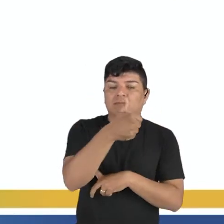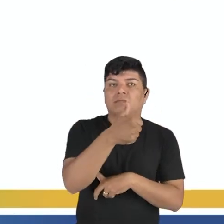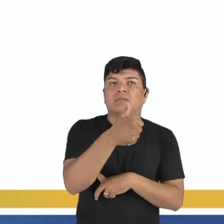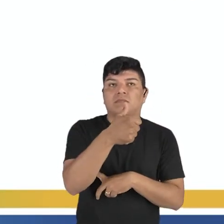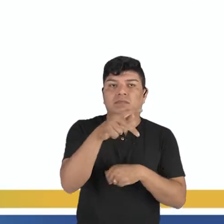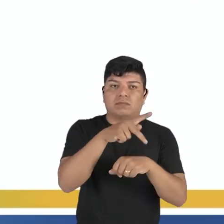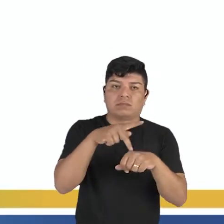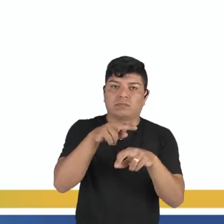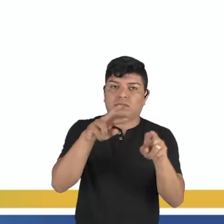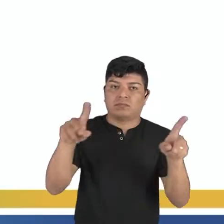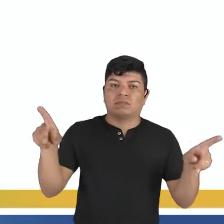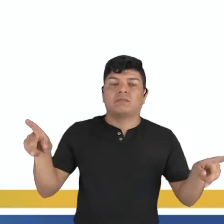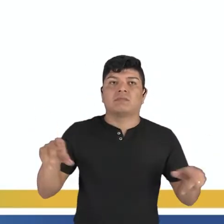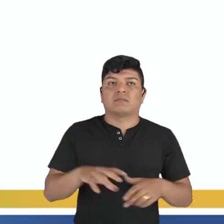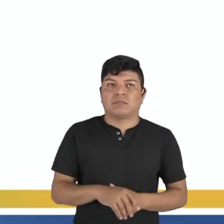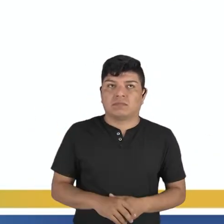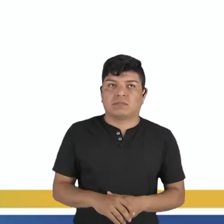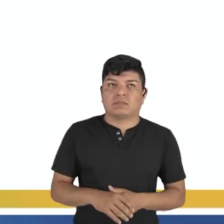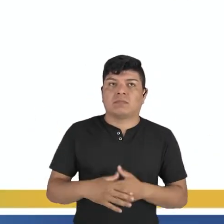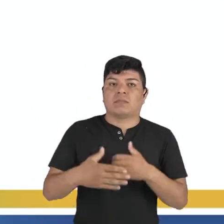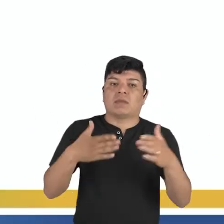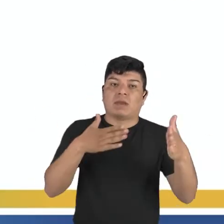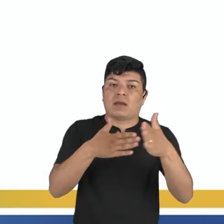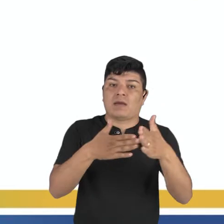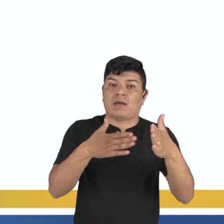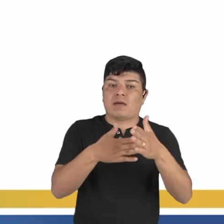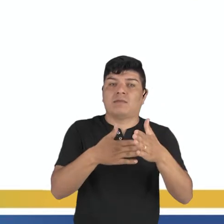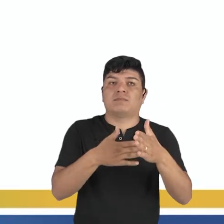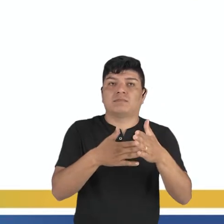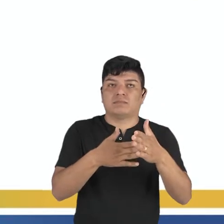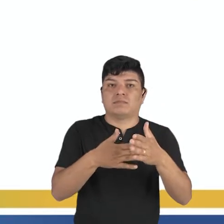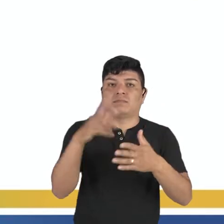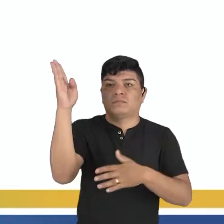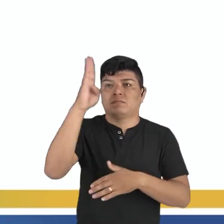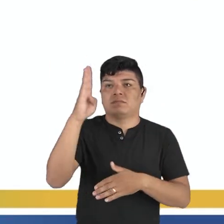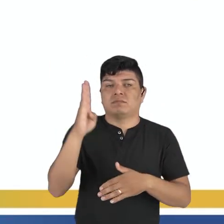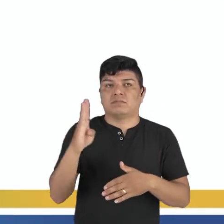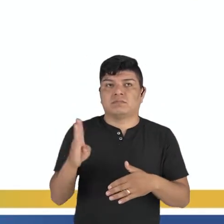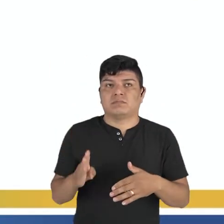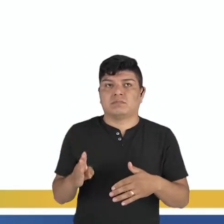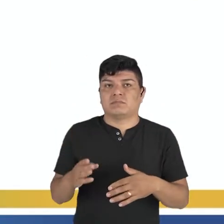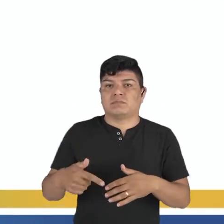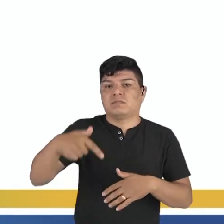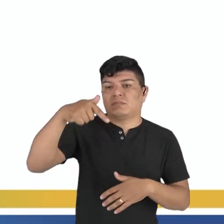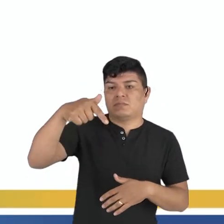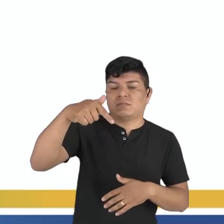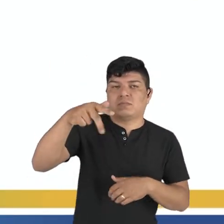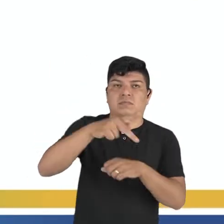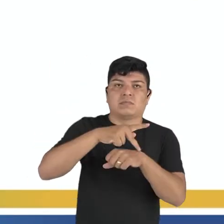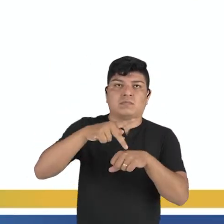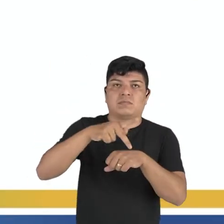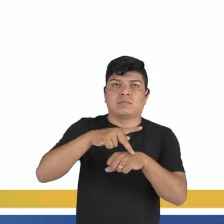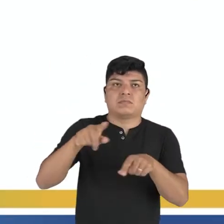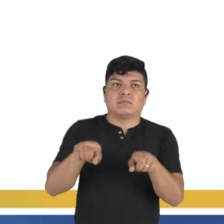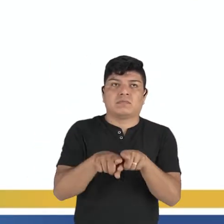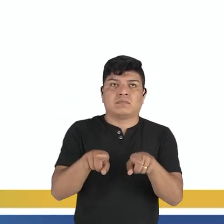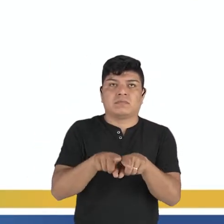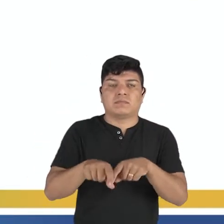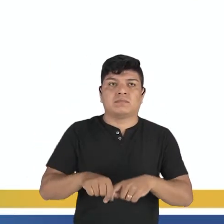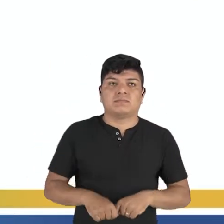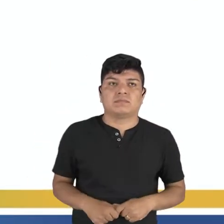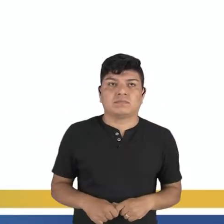né? Faz fronteira, né? O Brasil ele faz fronteira com 7 desses países, tá?